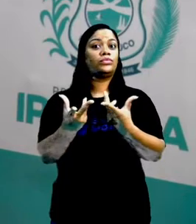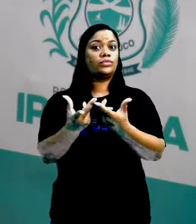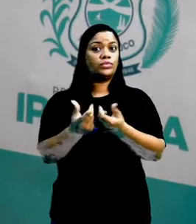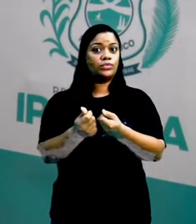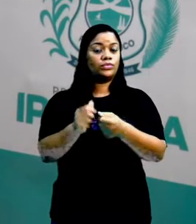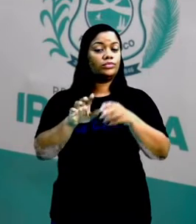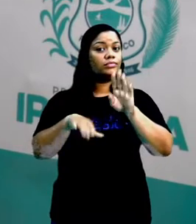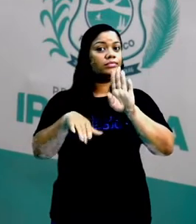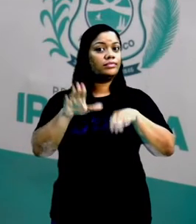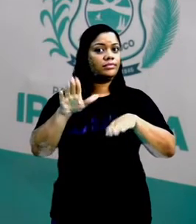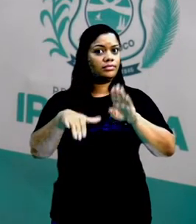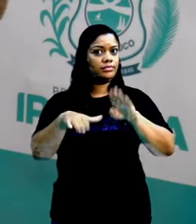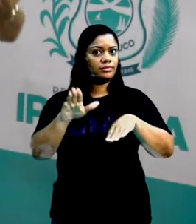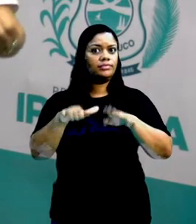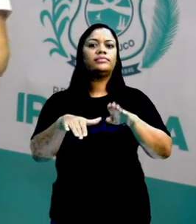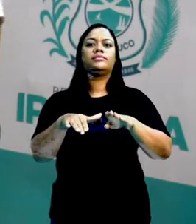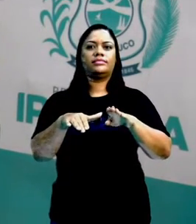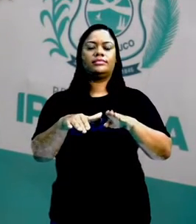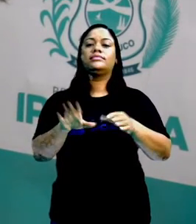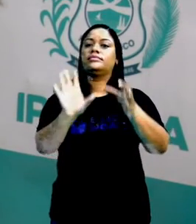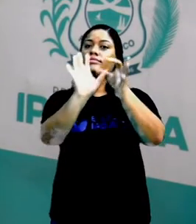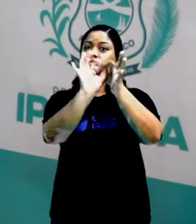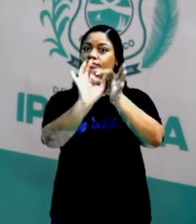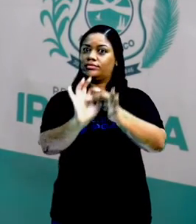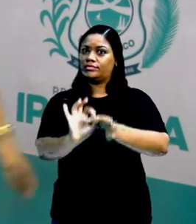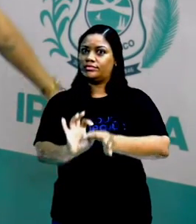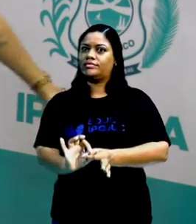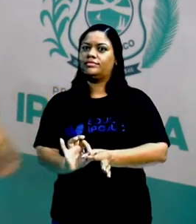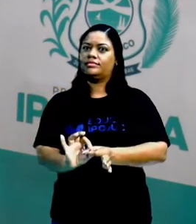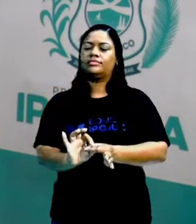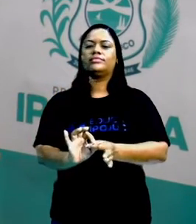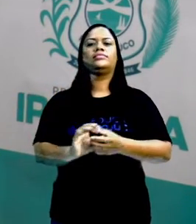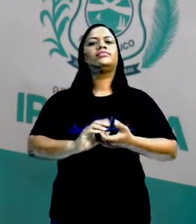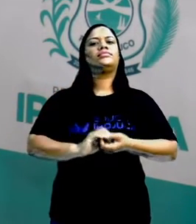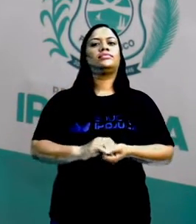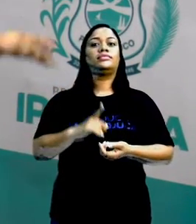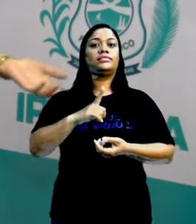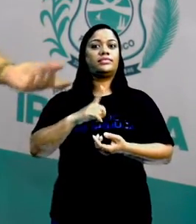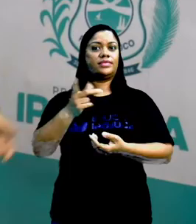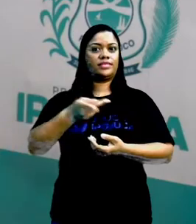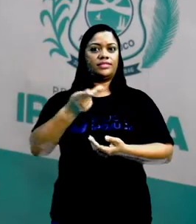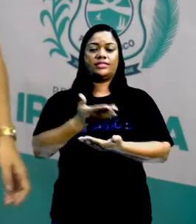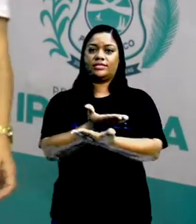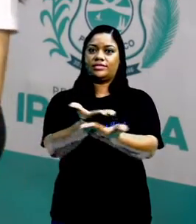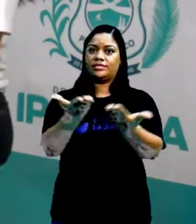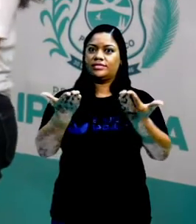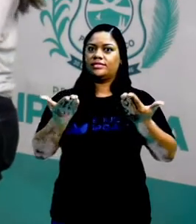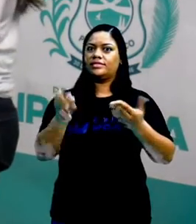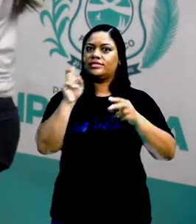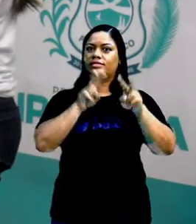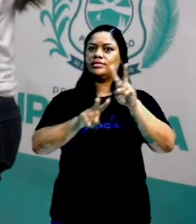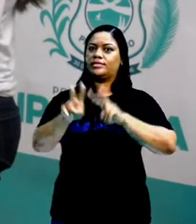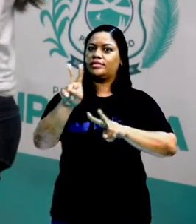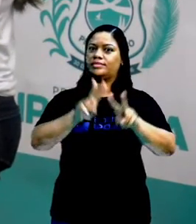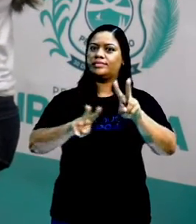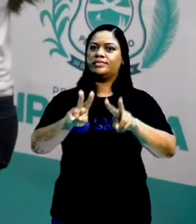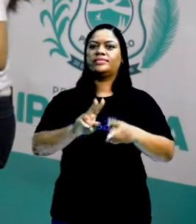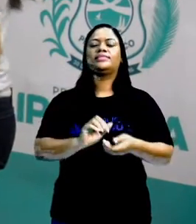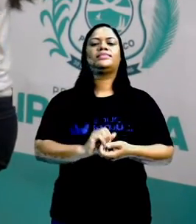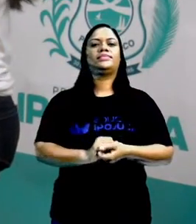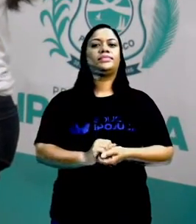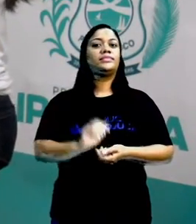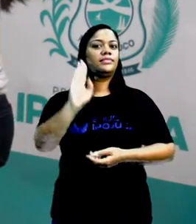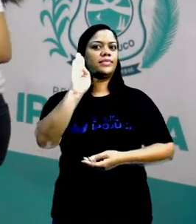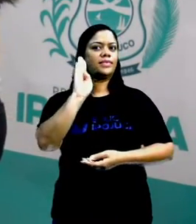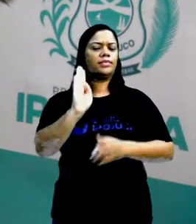da intencionalidade e do contexto que está aí nessa fala. Era isso que vocês iam observar. E a letra